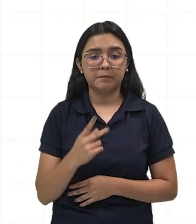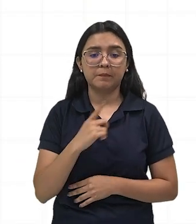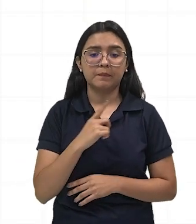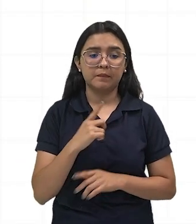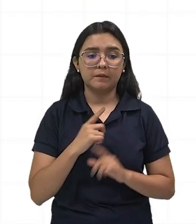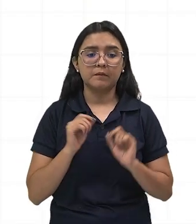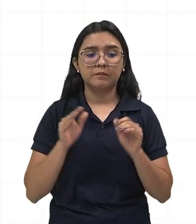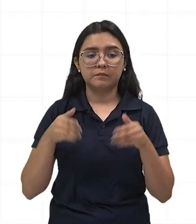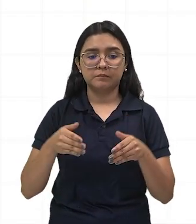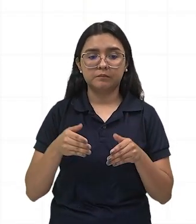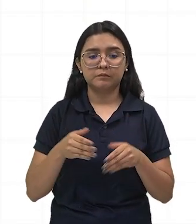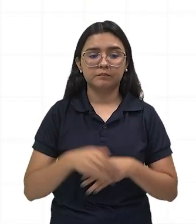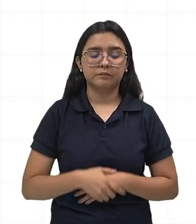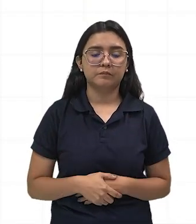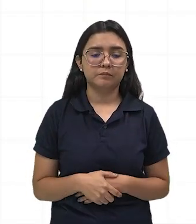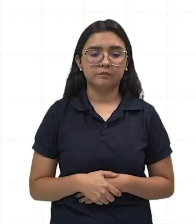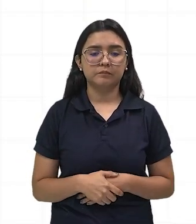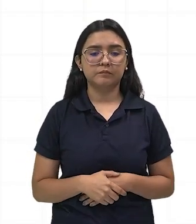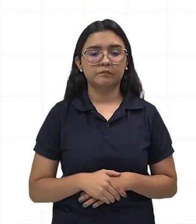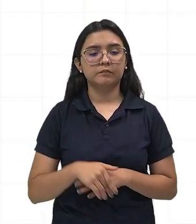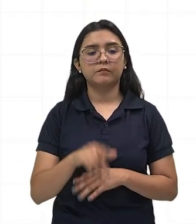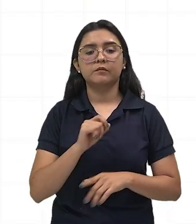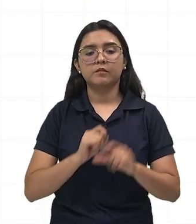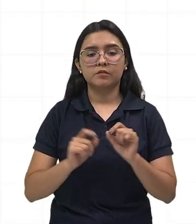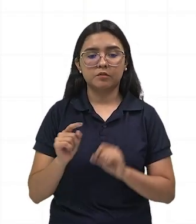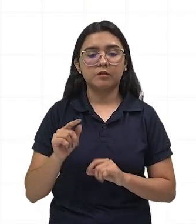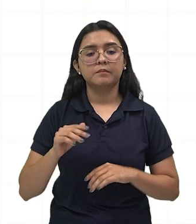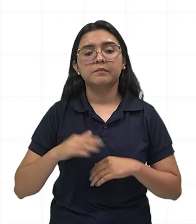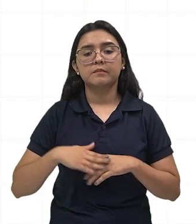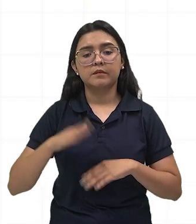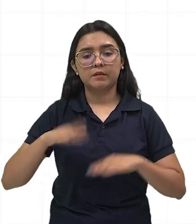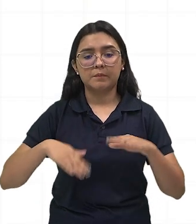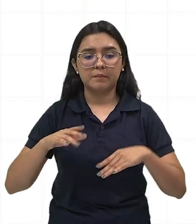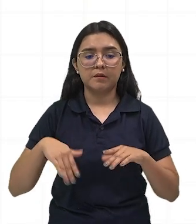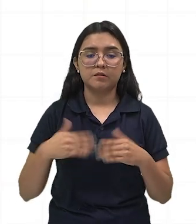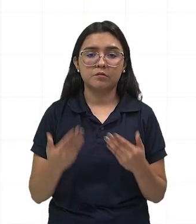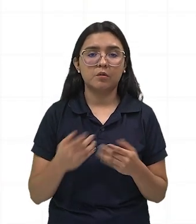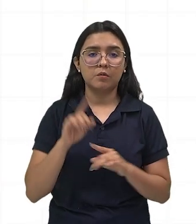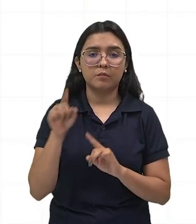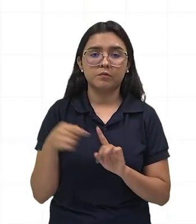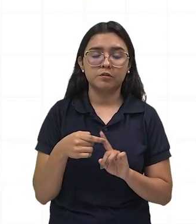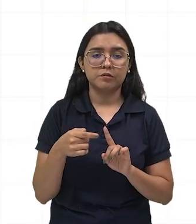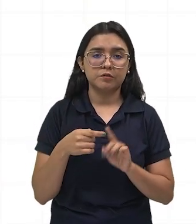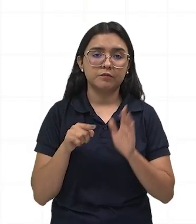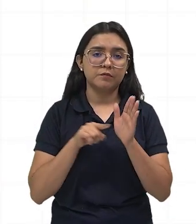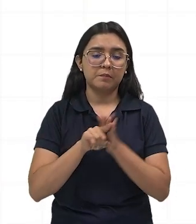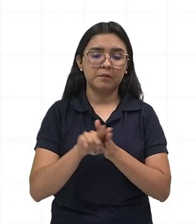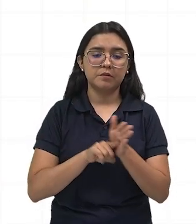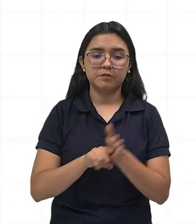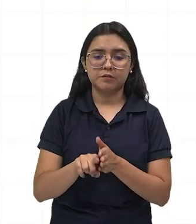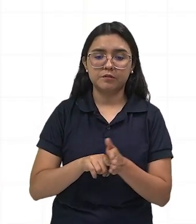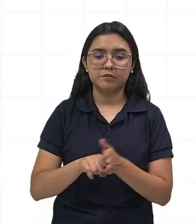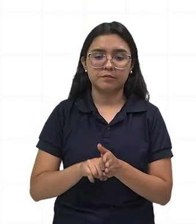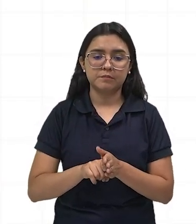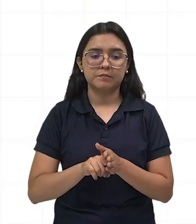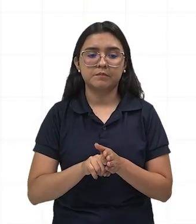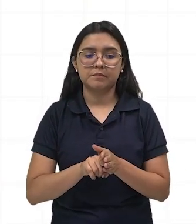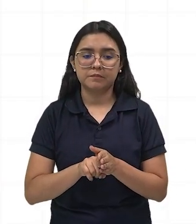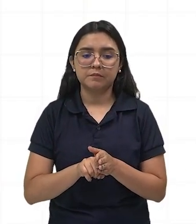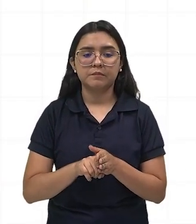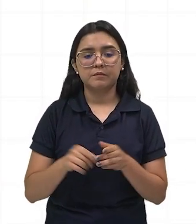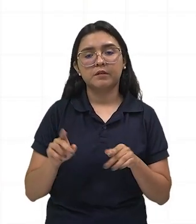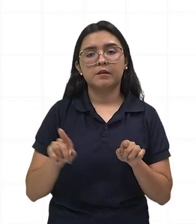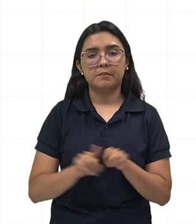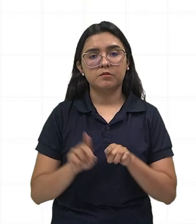suas aplicações específicas, e a escolha entre elas dependerá muito aí dos objetivos da pesquisa, dos recursos,